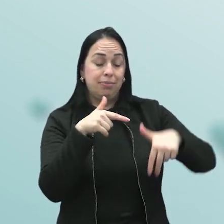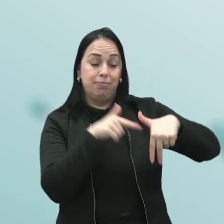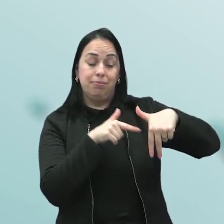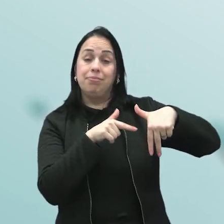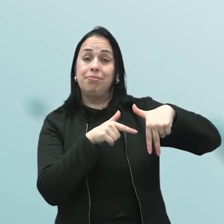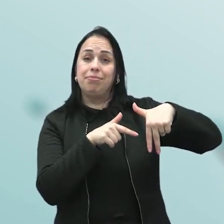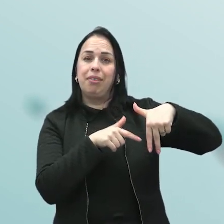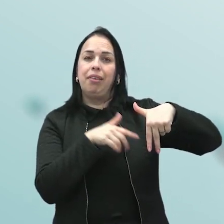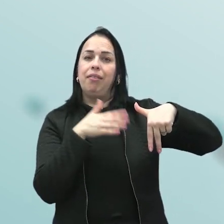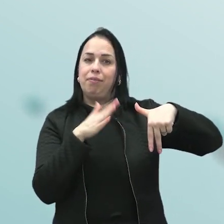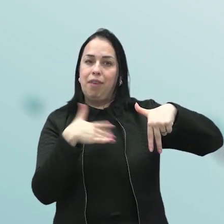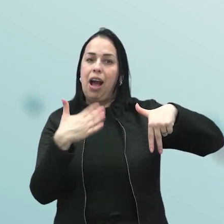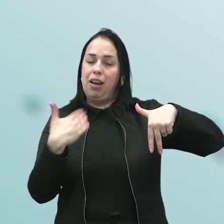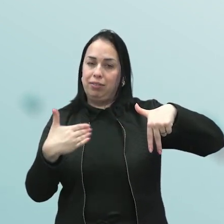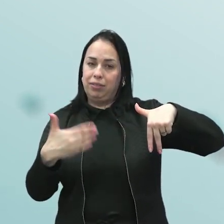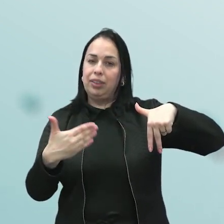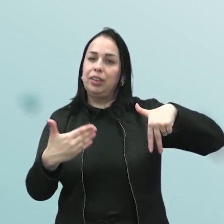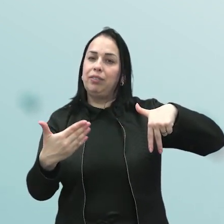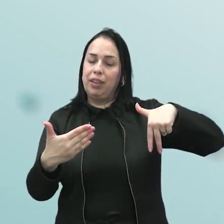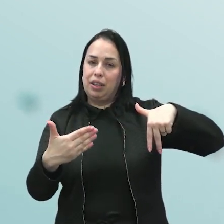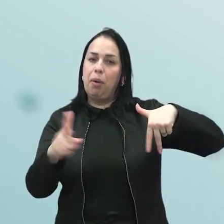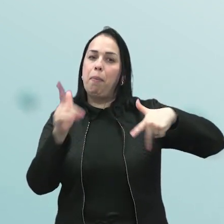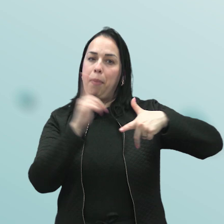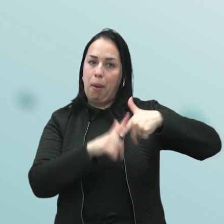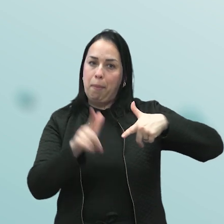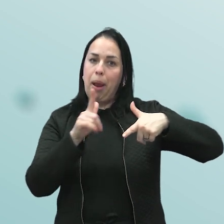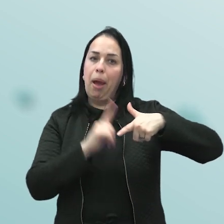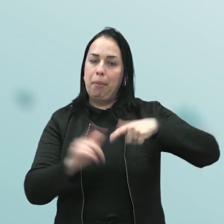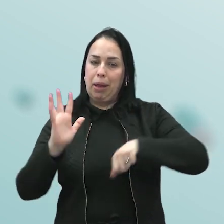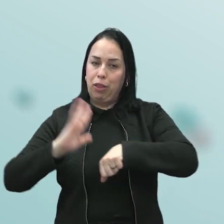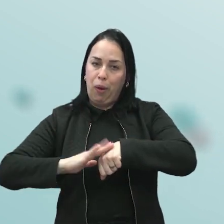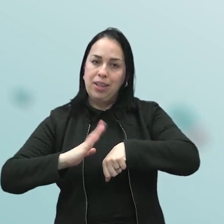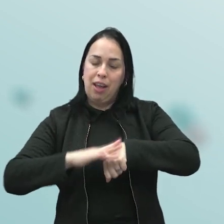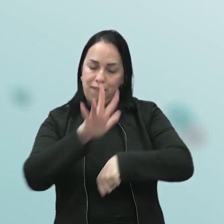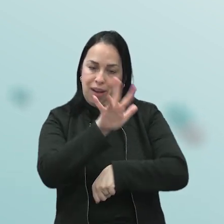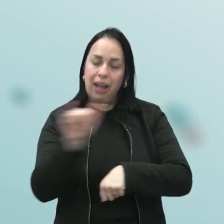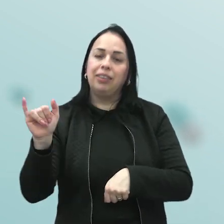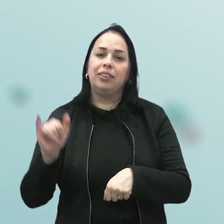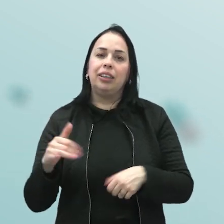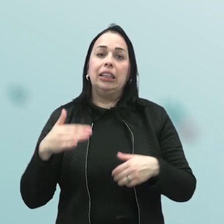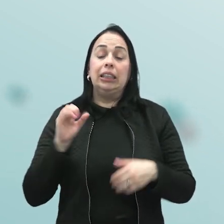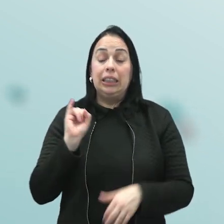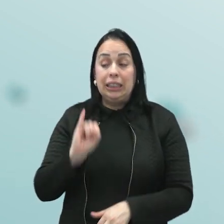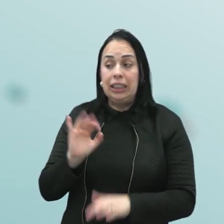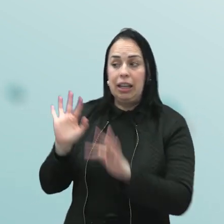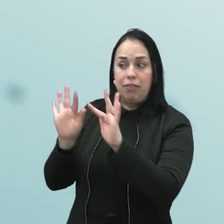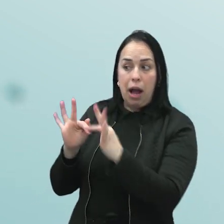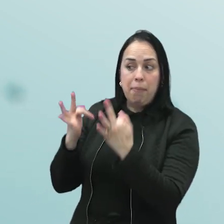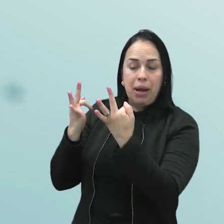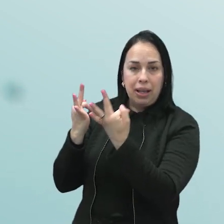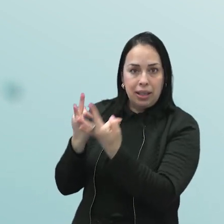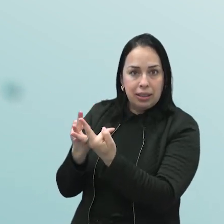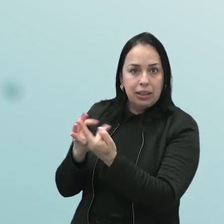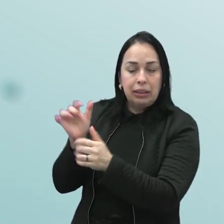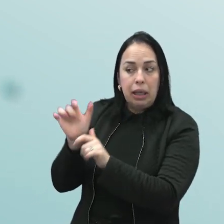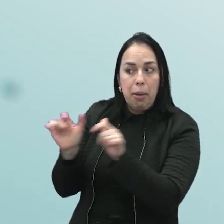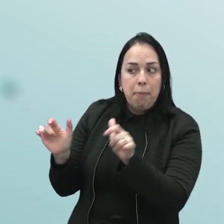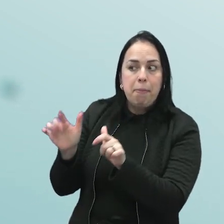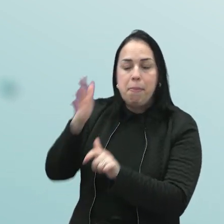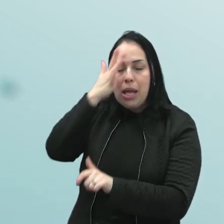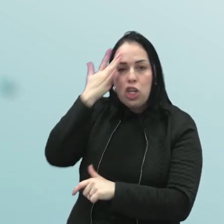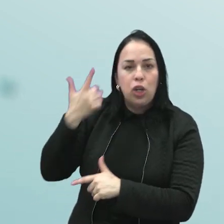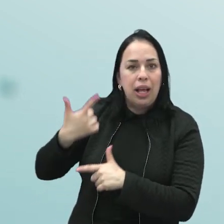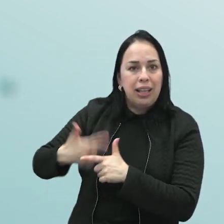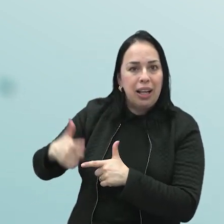paciente vai desenvolver alguma cardiopatia. Se ele já tem dentro dos familiares pessoas que já